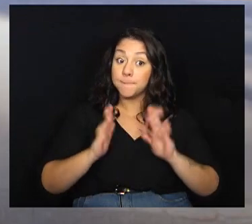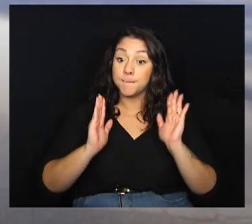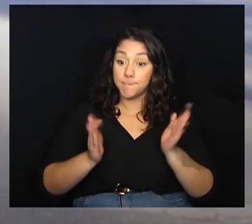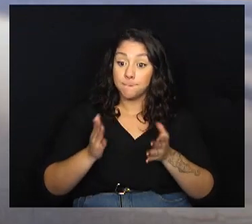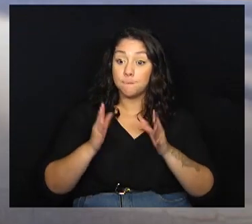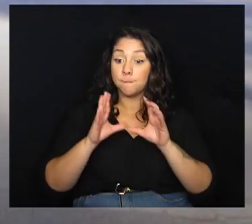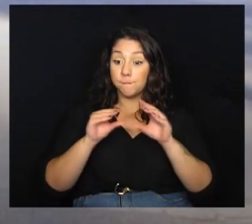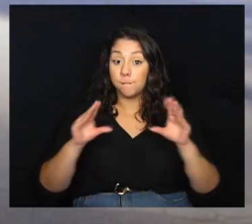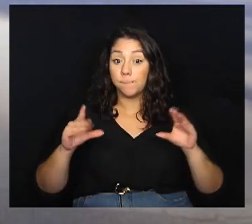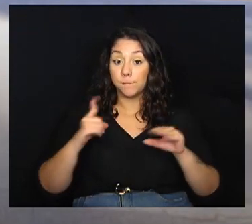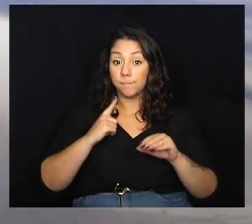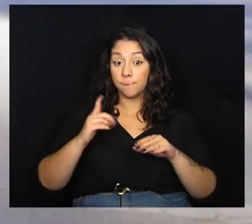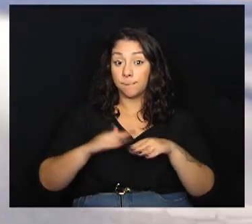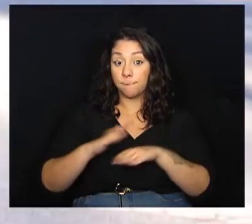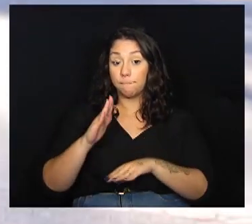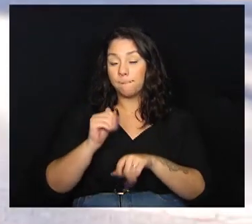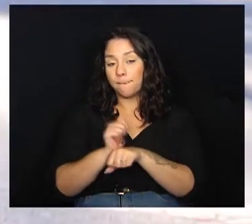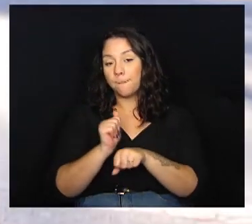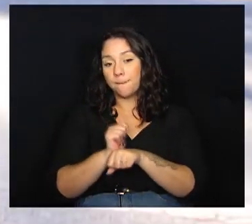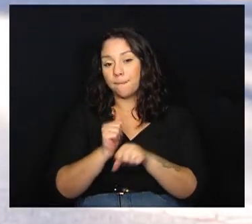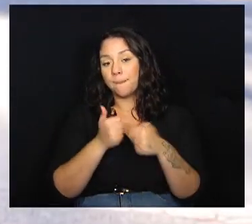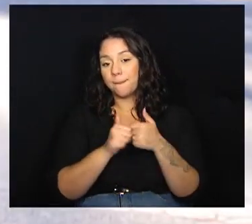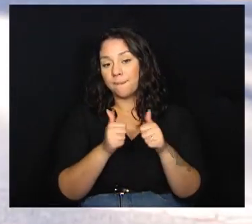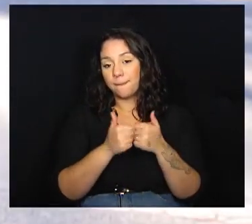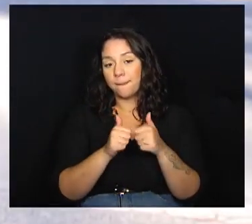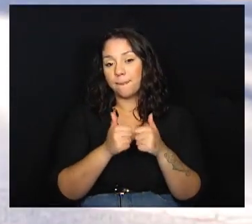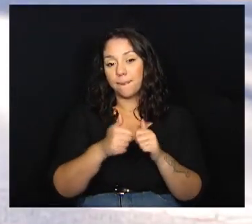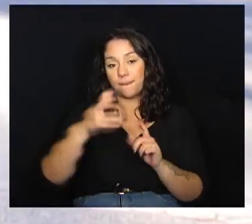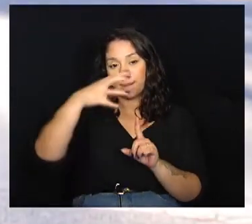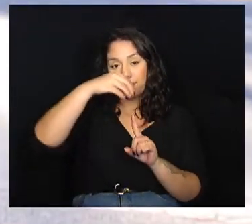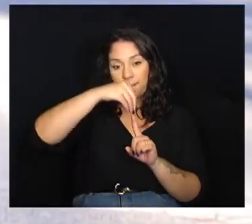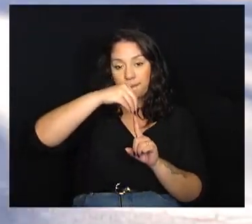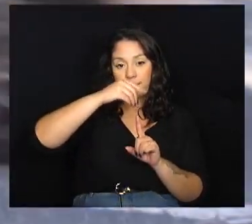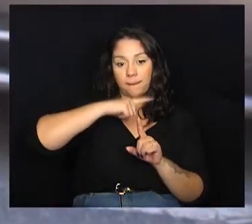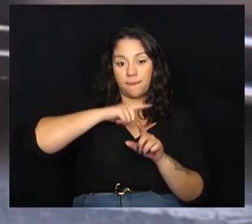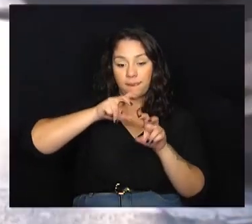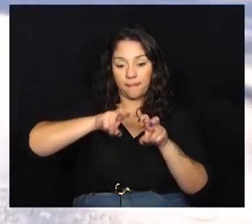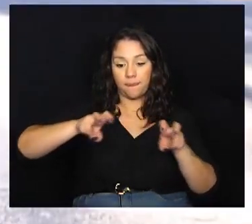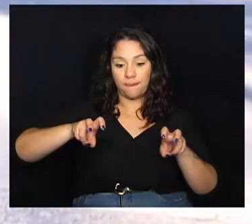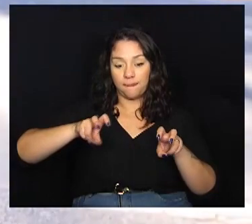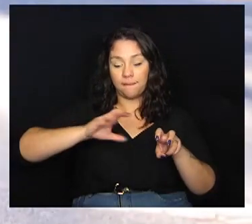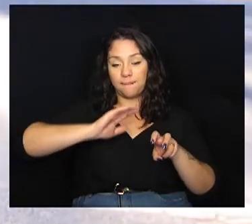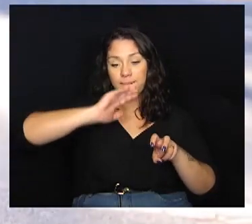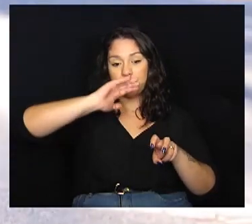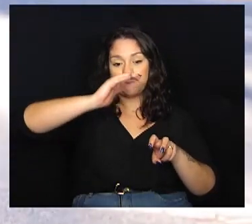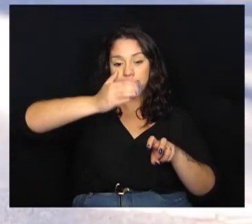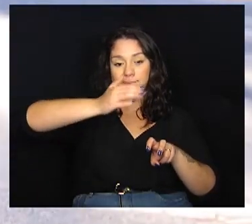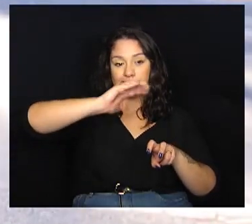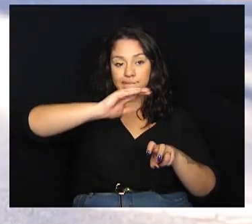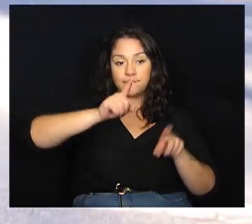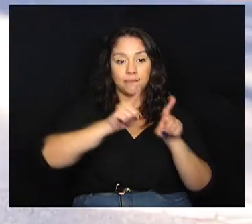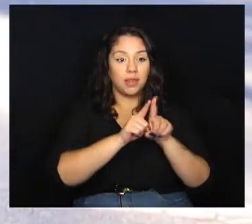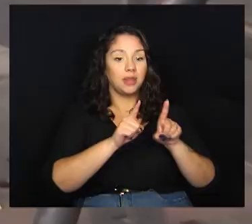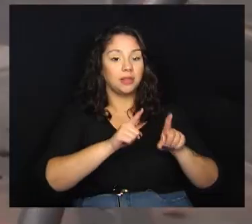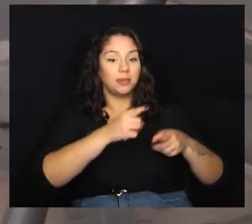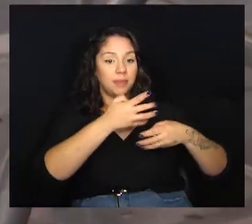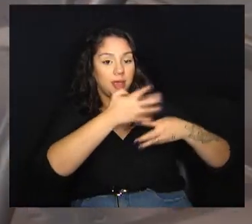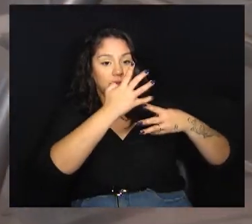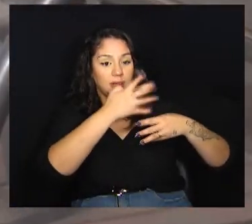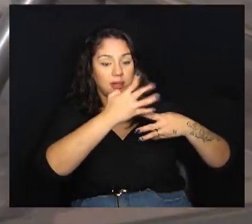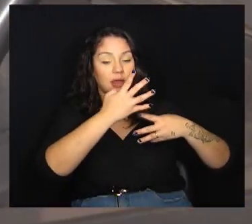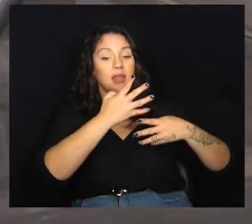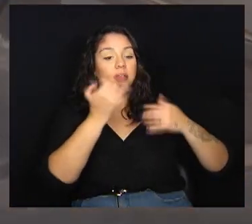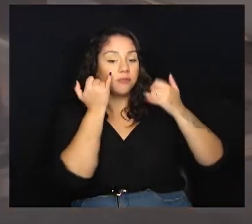conforto para esperar o transporte público. O ponto tem abrigo, bancos e informações com todas as linhas.